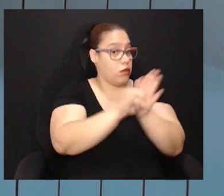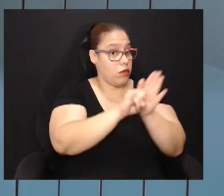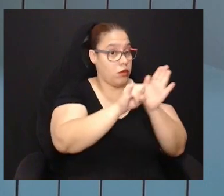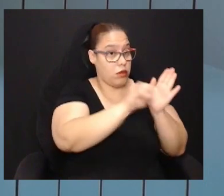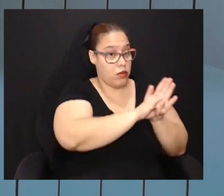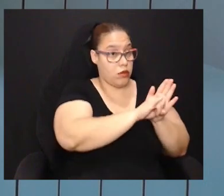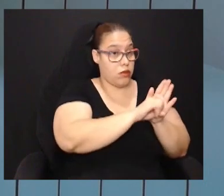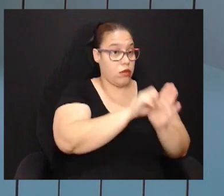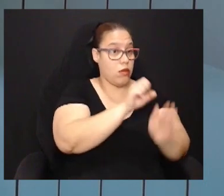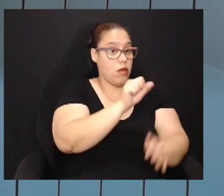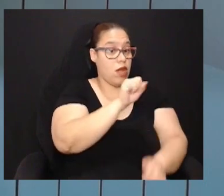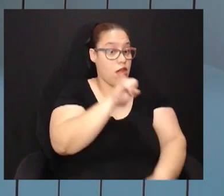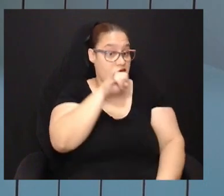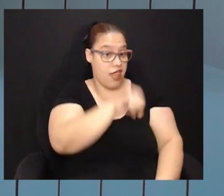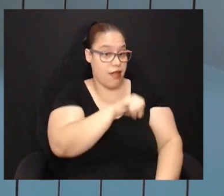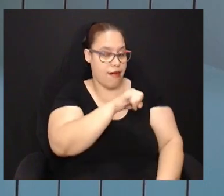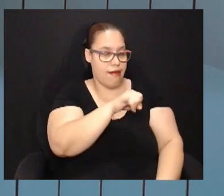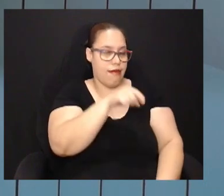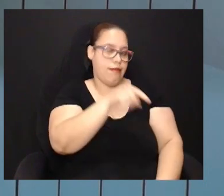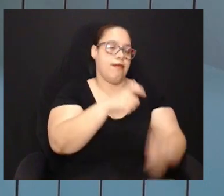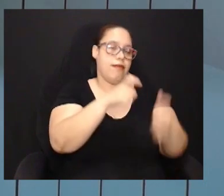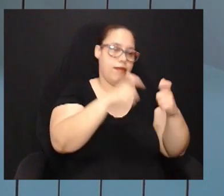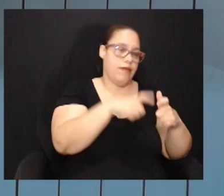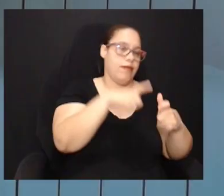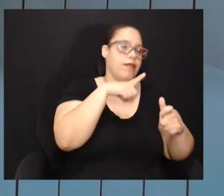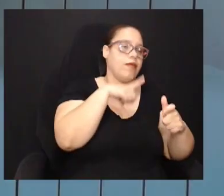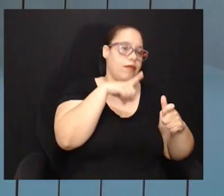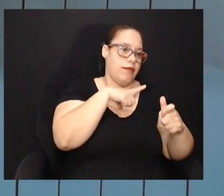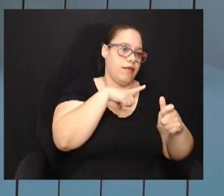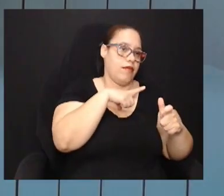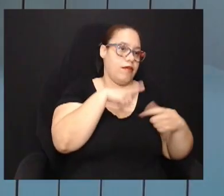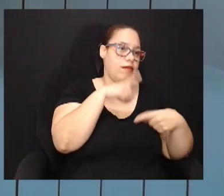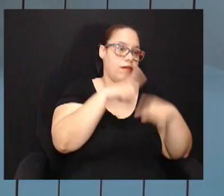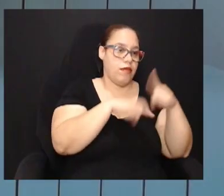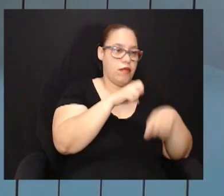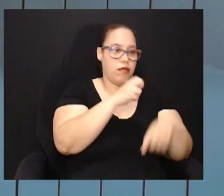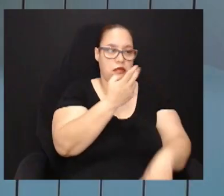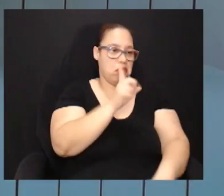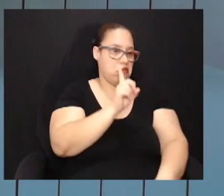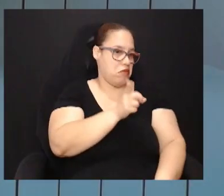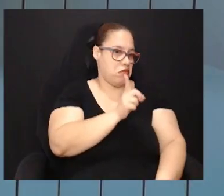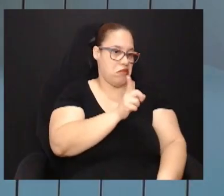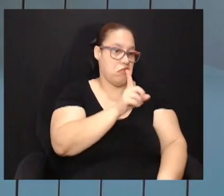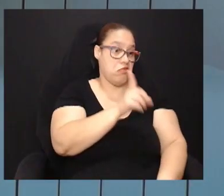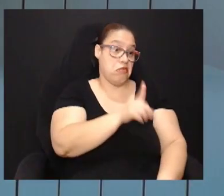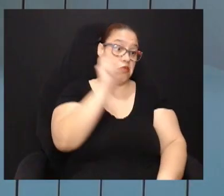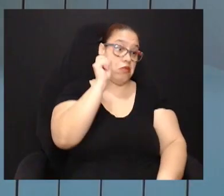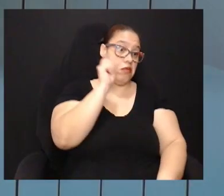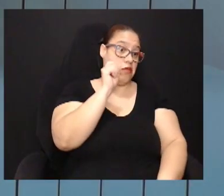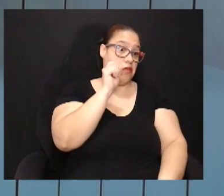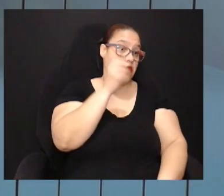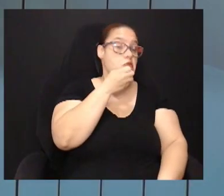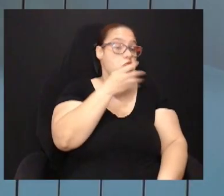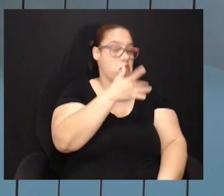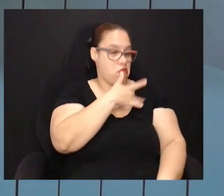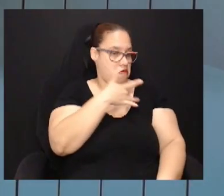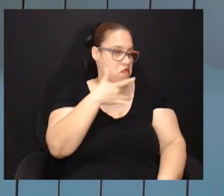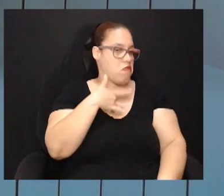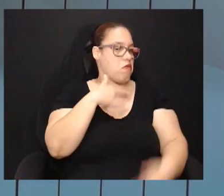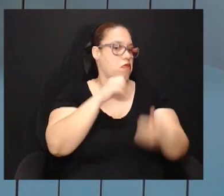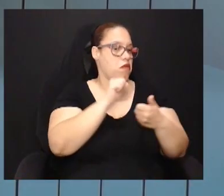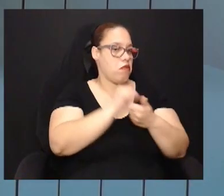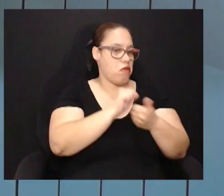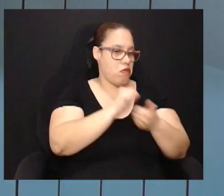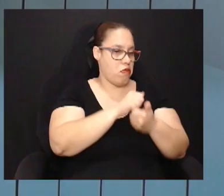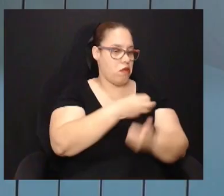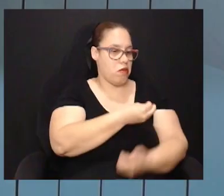para identificar se aquele estabelecimento, né, está tendo esse produto ou não, porque é uma maneira também do bem-estar,